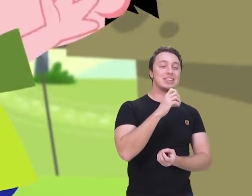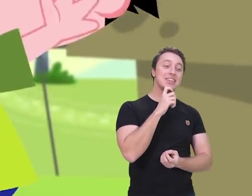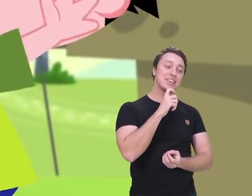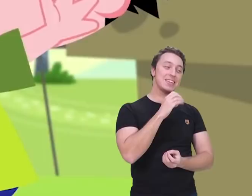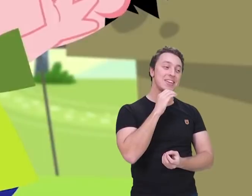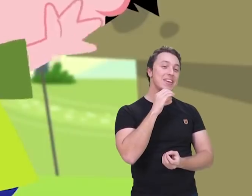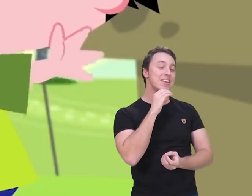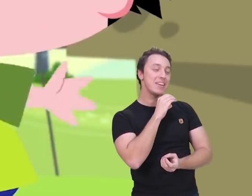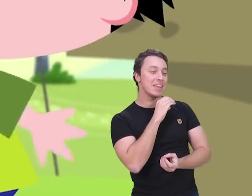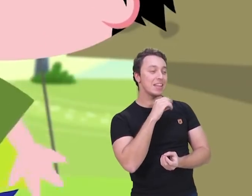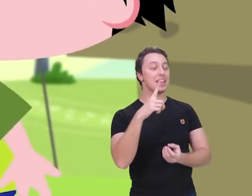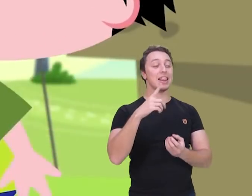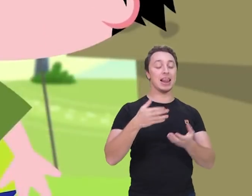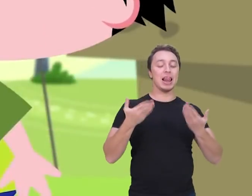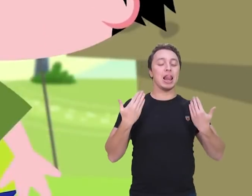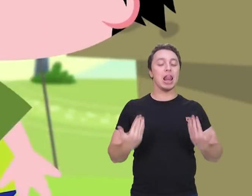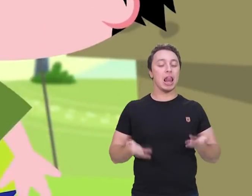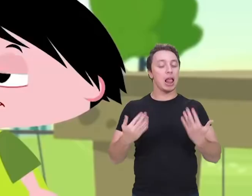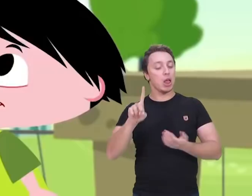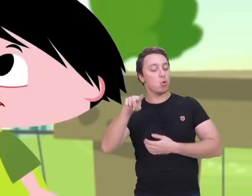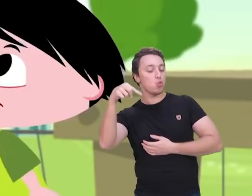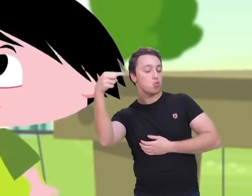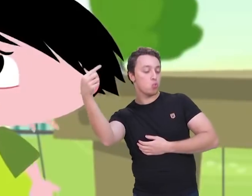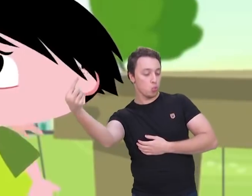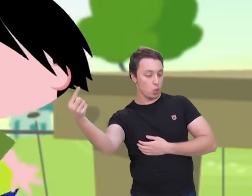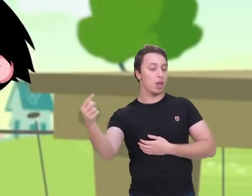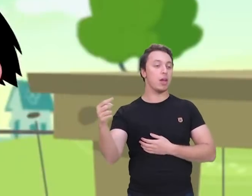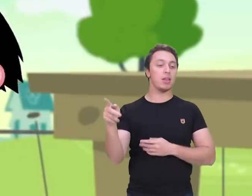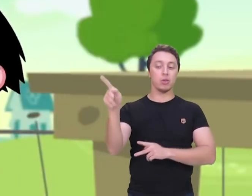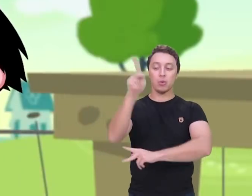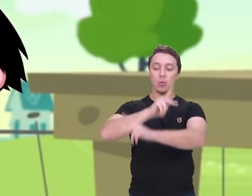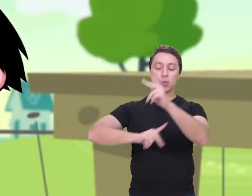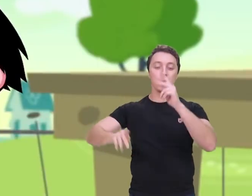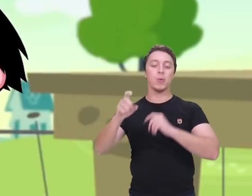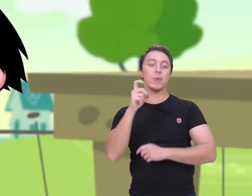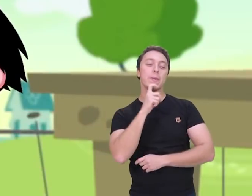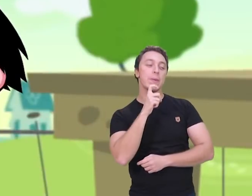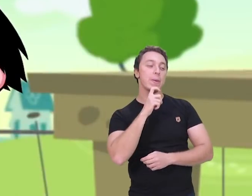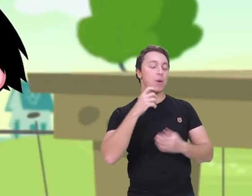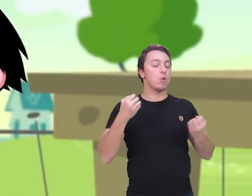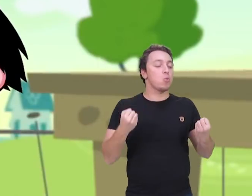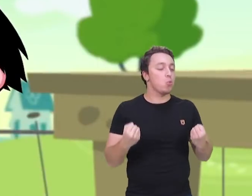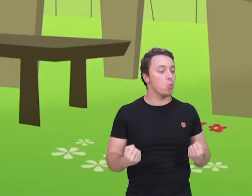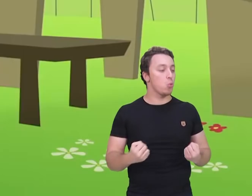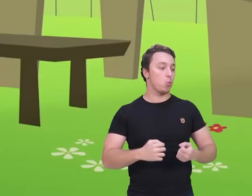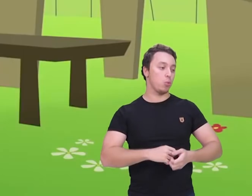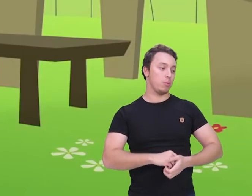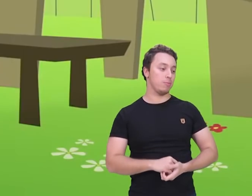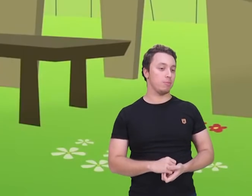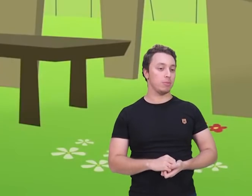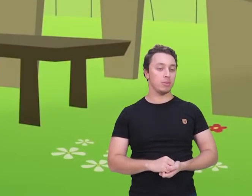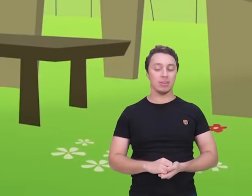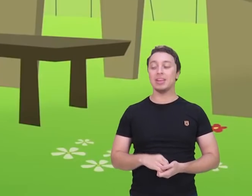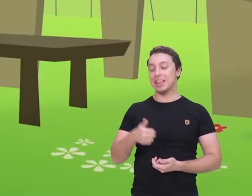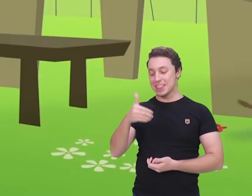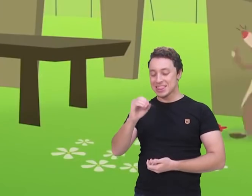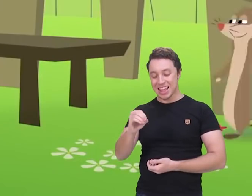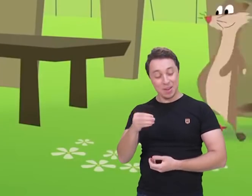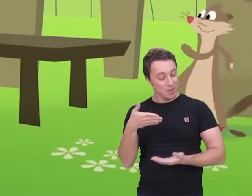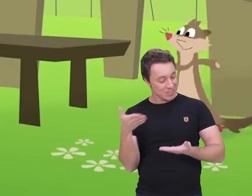leve do que o ar do lado de fora. Você está certíssimo, Júpiter! 10 pra você